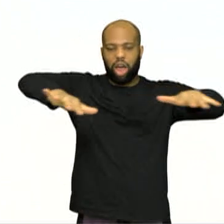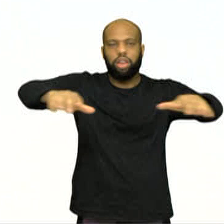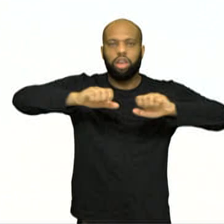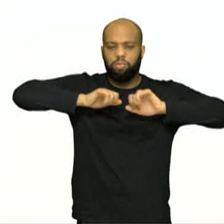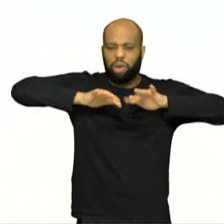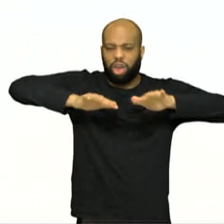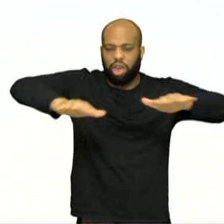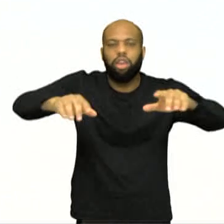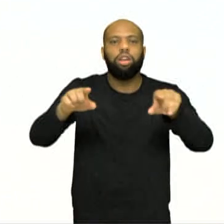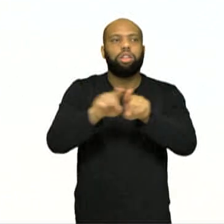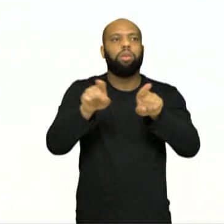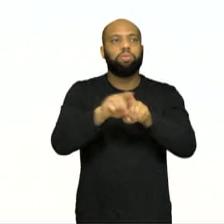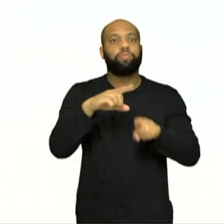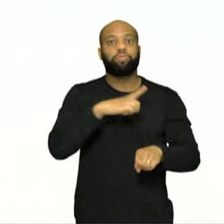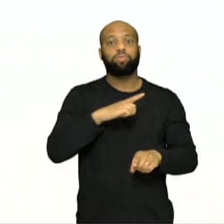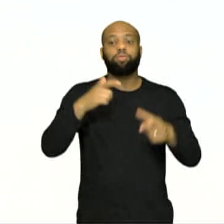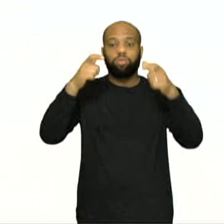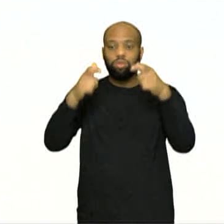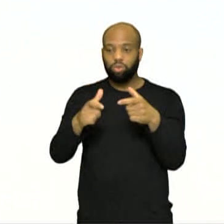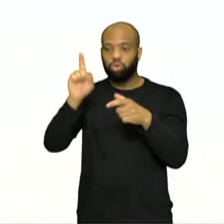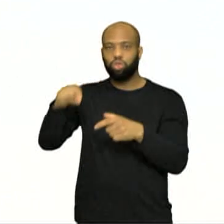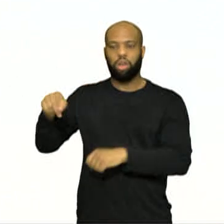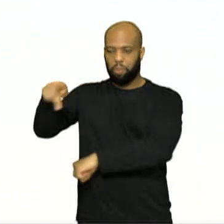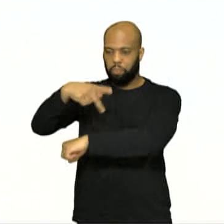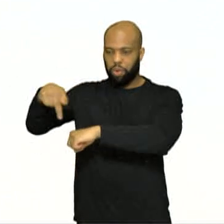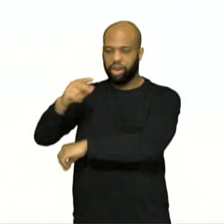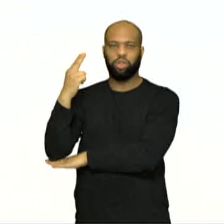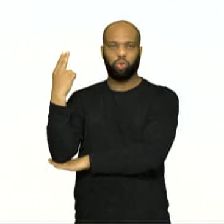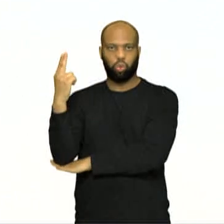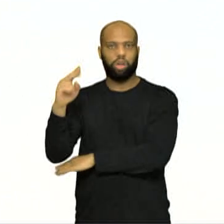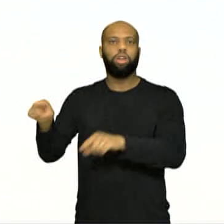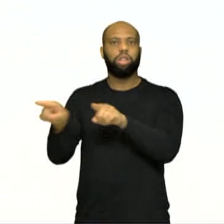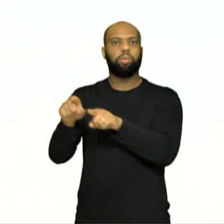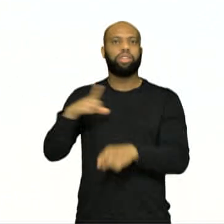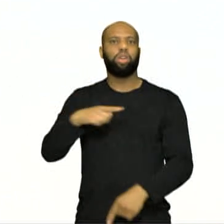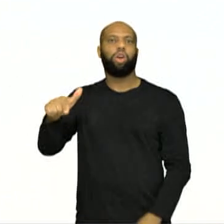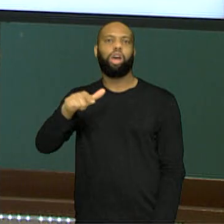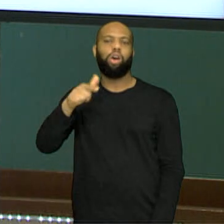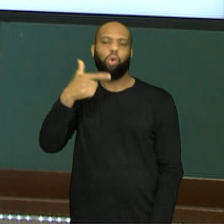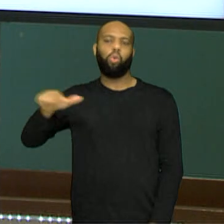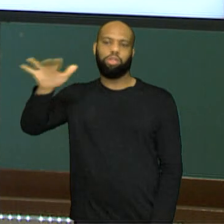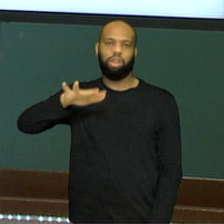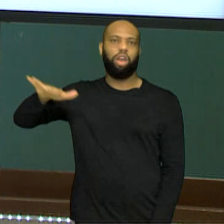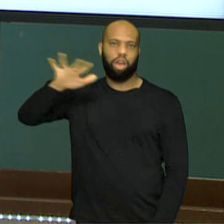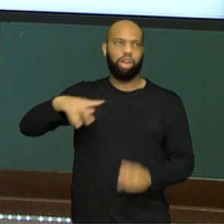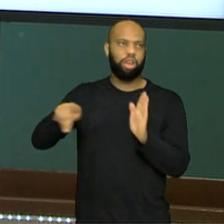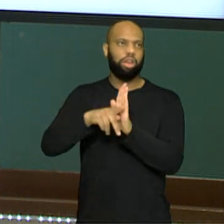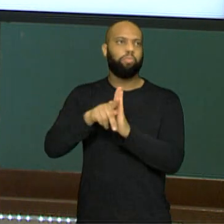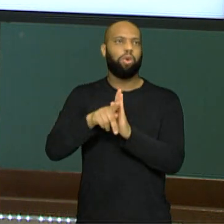né, também para a Ucrânia, né, e para outras áreas ali do leste europeu.